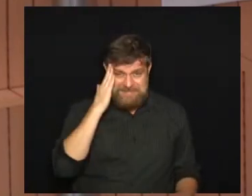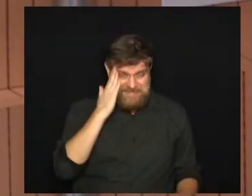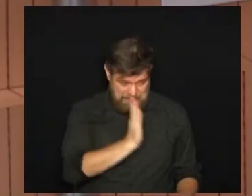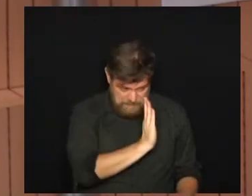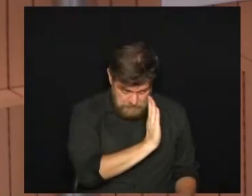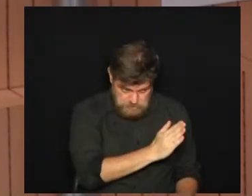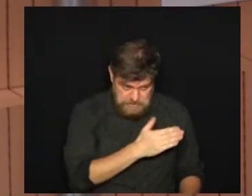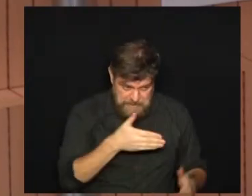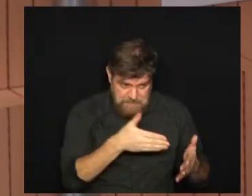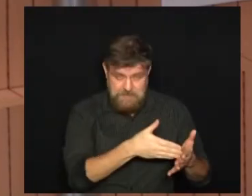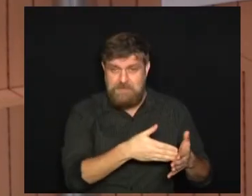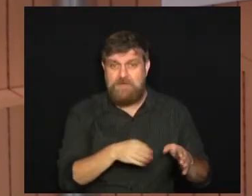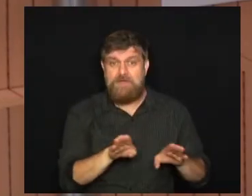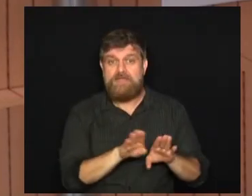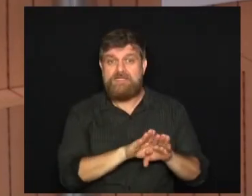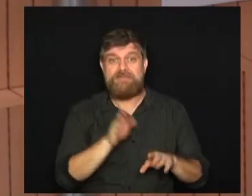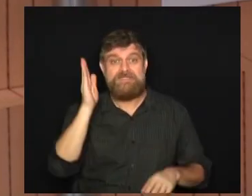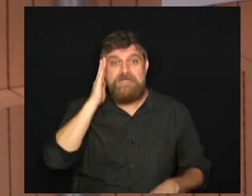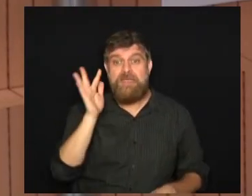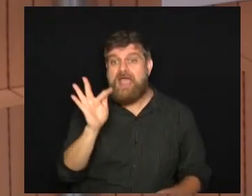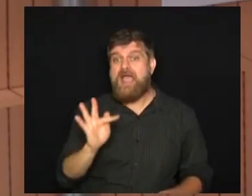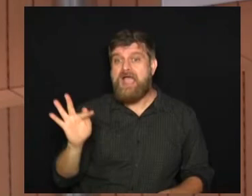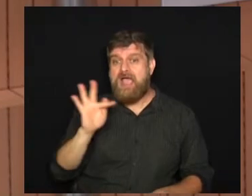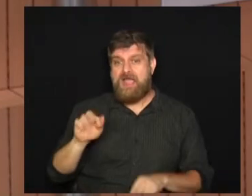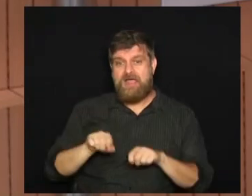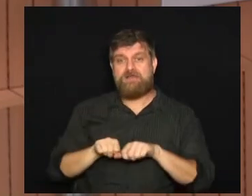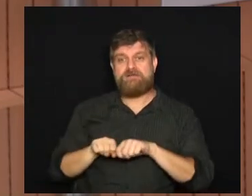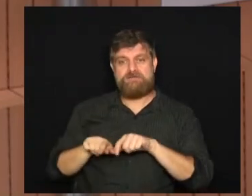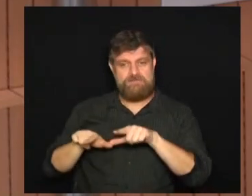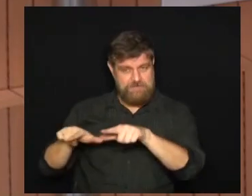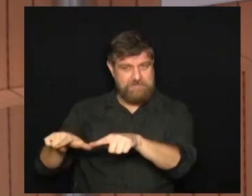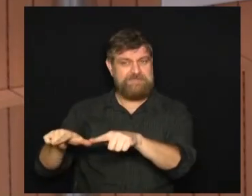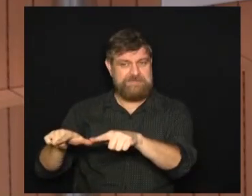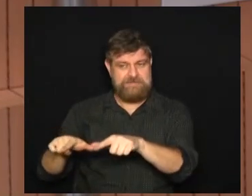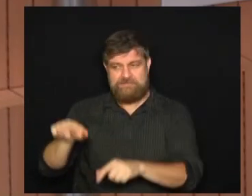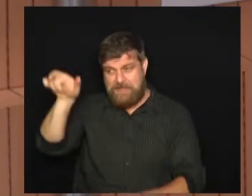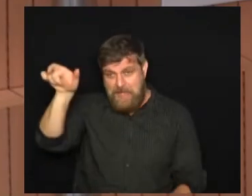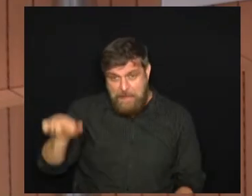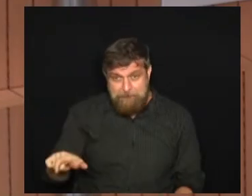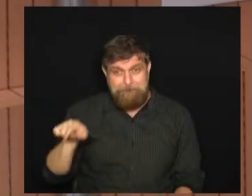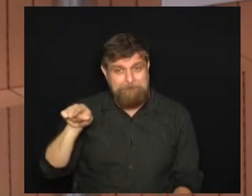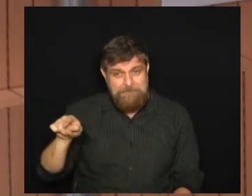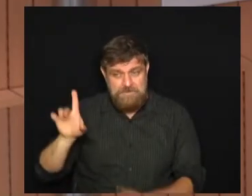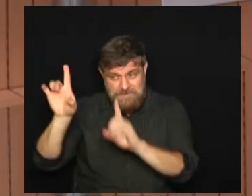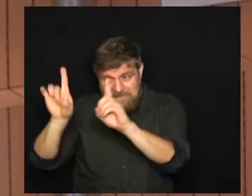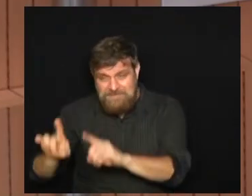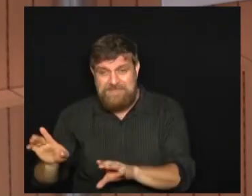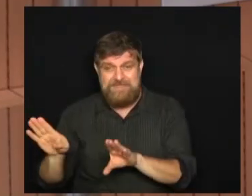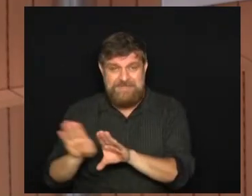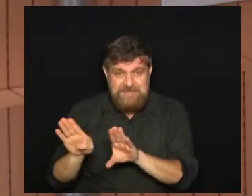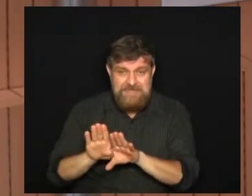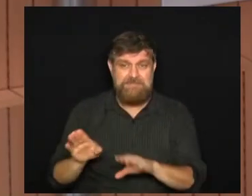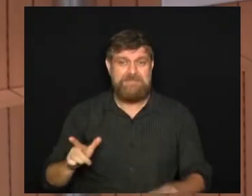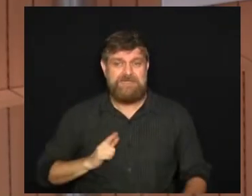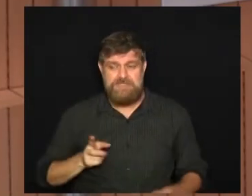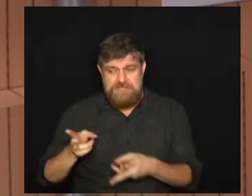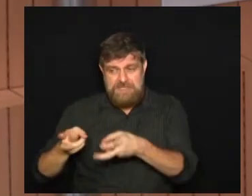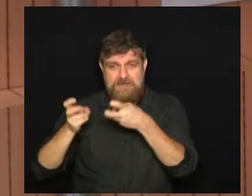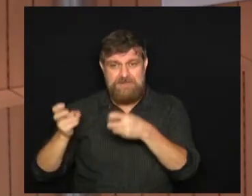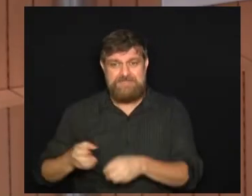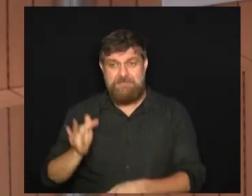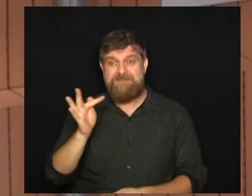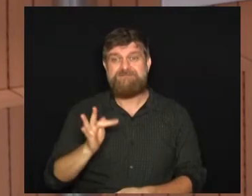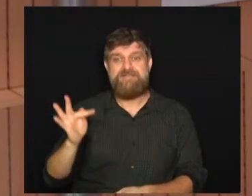E a formação, né? Que nós batemos a barreira maior aí, eu acho que também é a